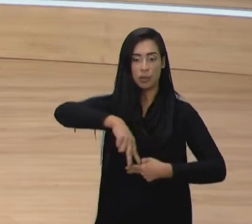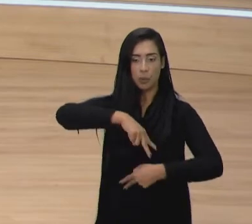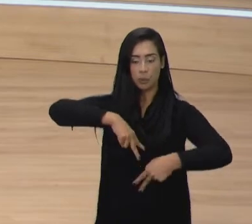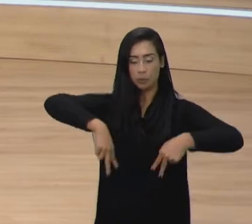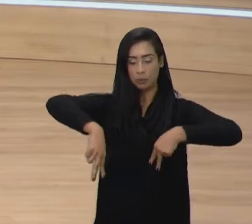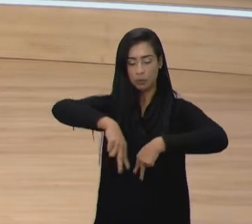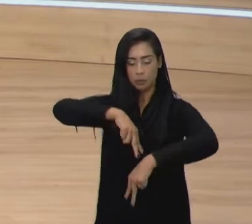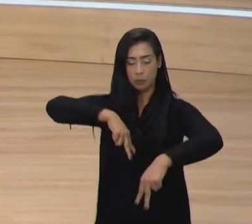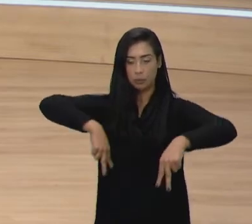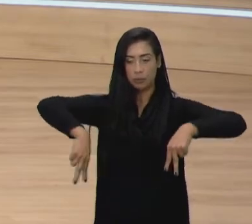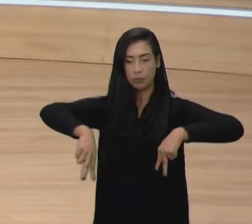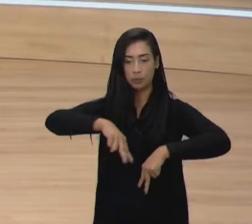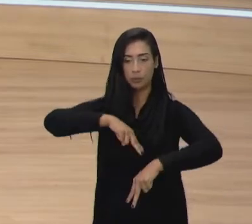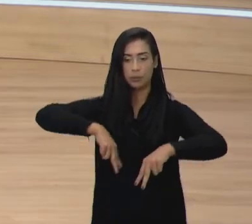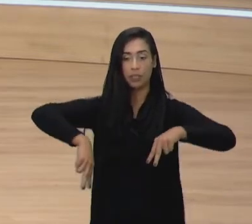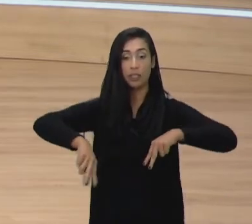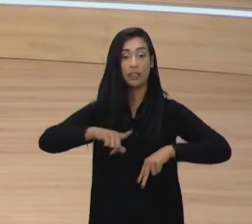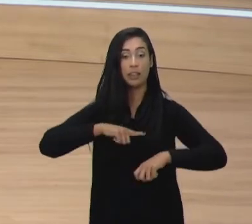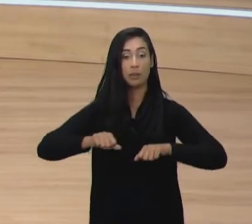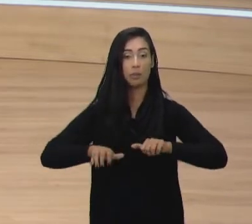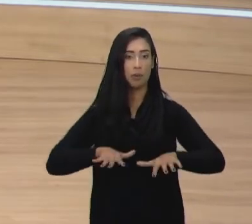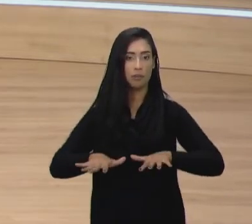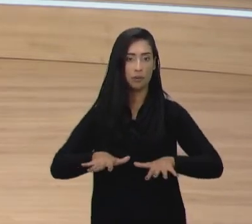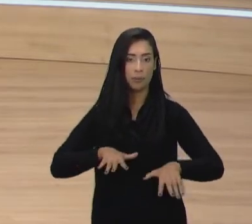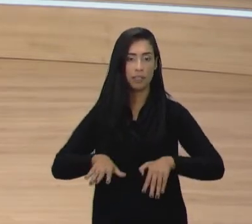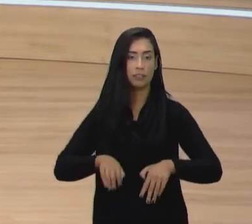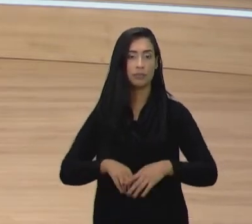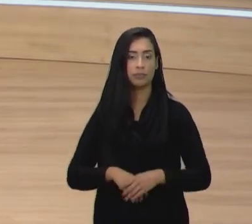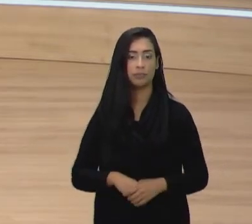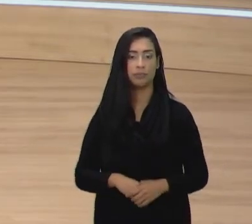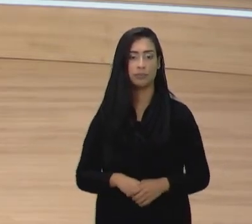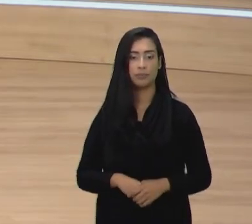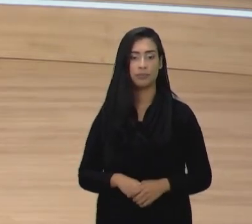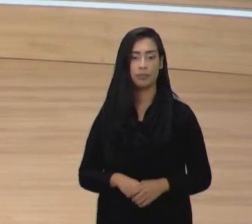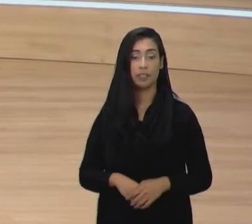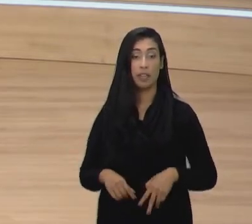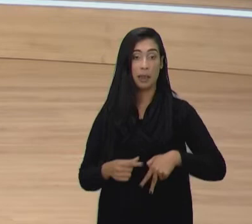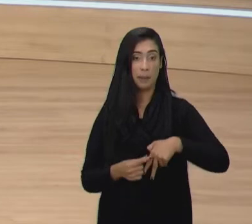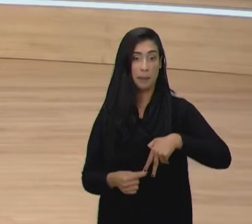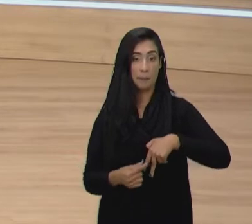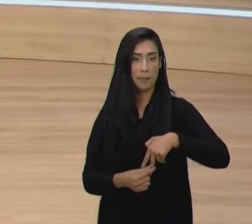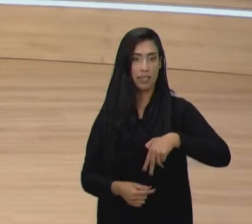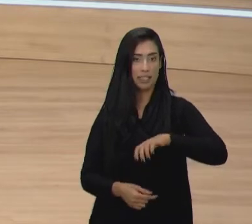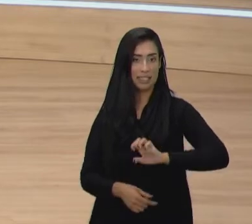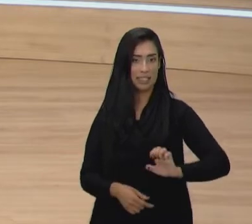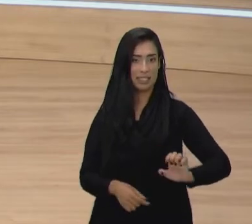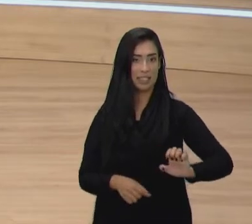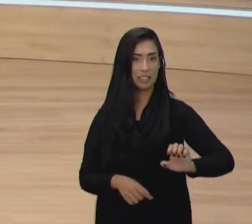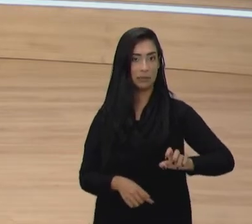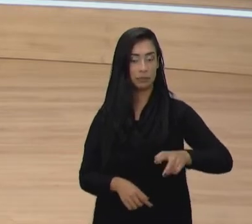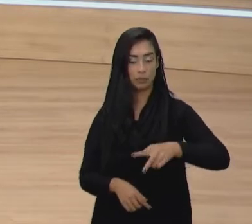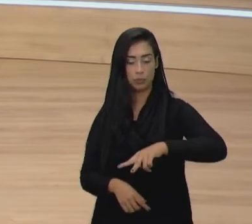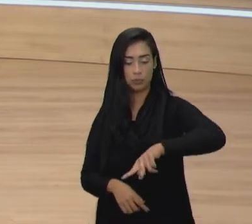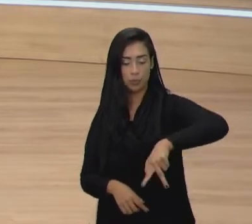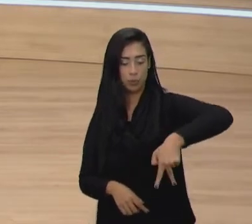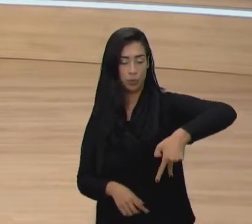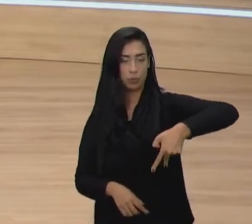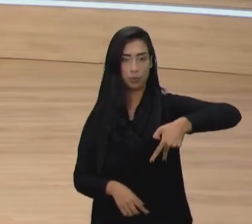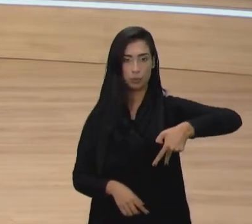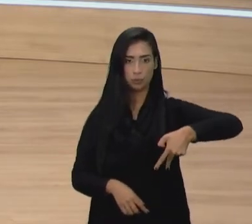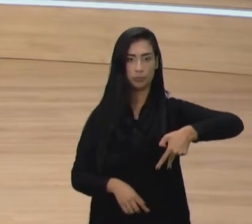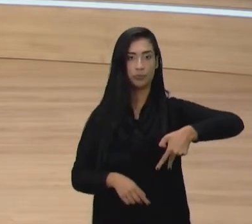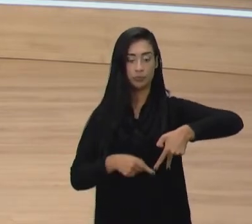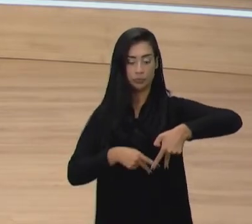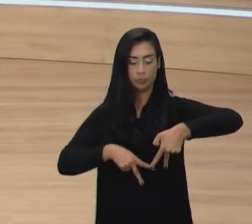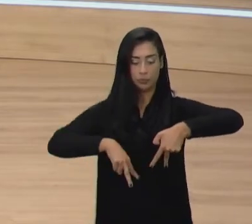pega o movimento, vou pisar atrás com a minha esquerda. E eu piso atrás com a minha direita. E aqui a